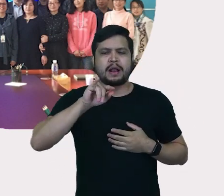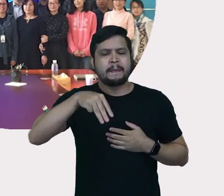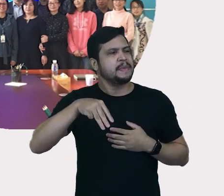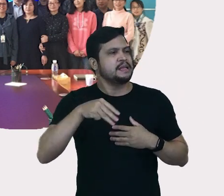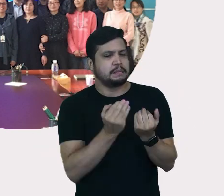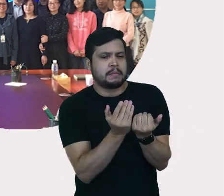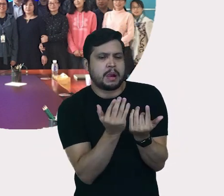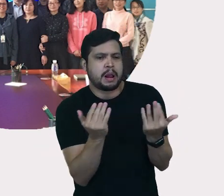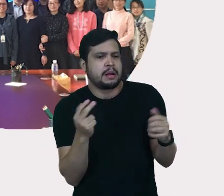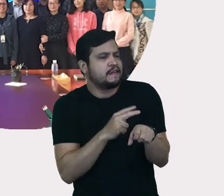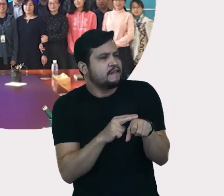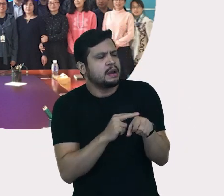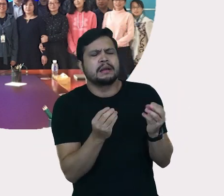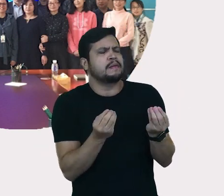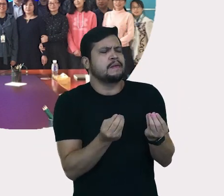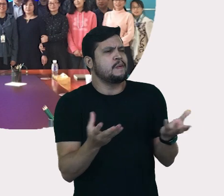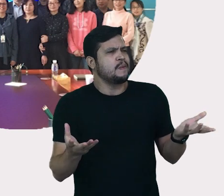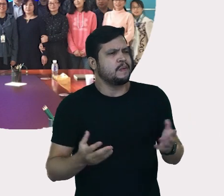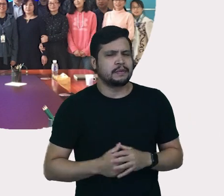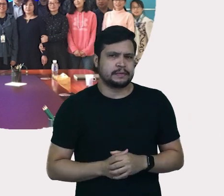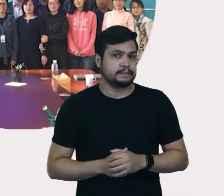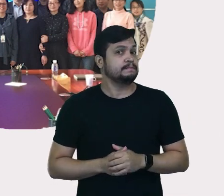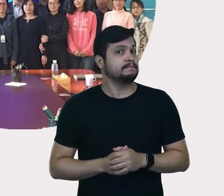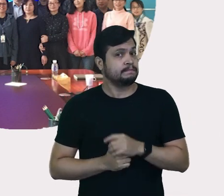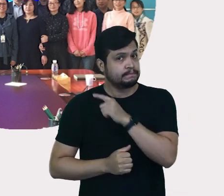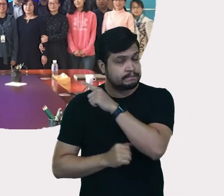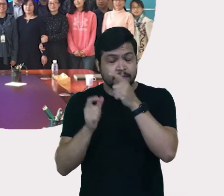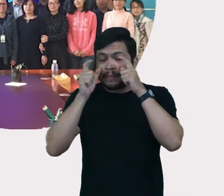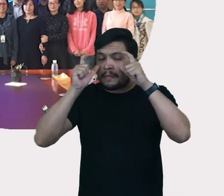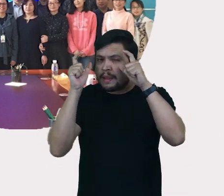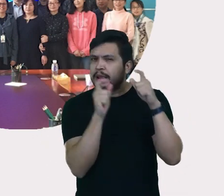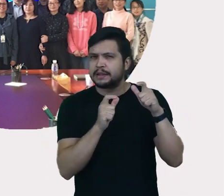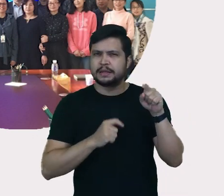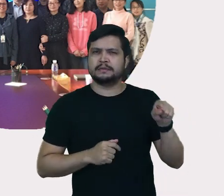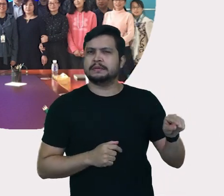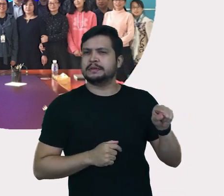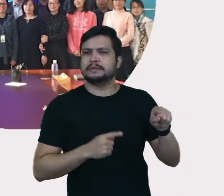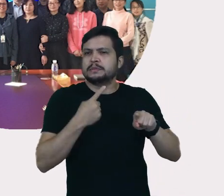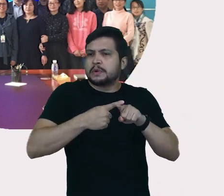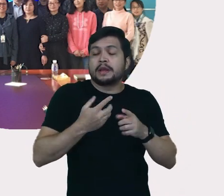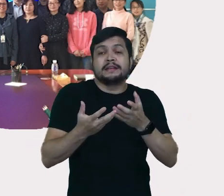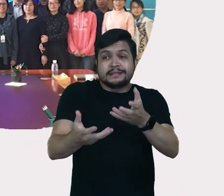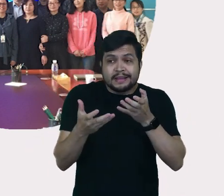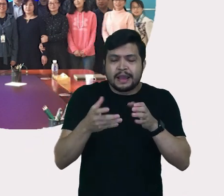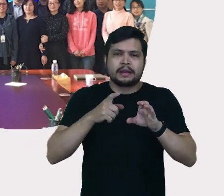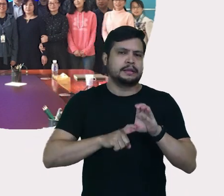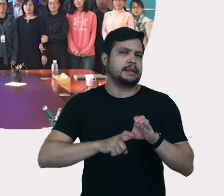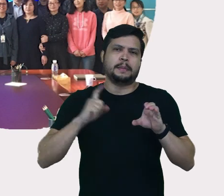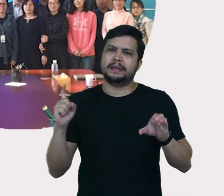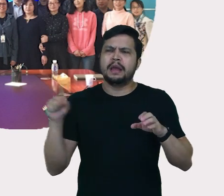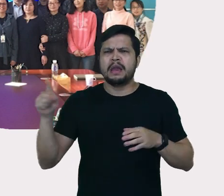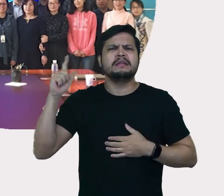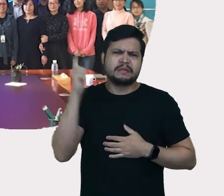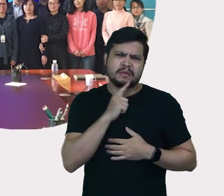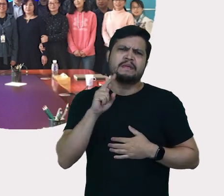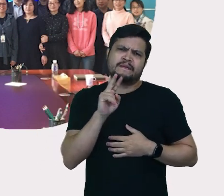lá, espia um pouco e tal, né? Então, assim, eles já estão de olho nisso, porque eles querem ficar independentes e eles